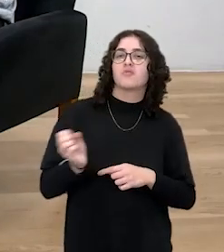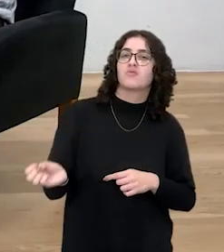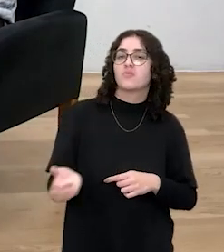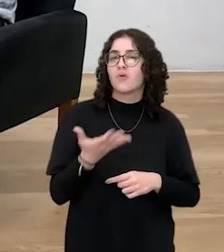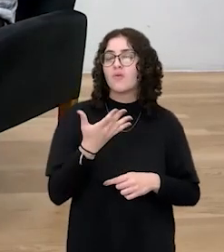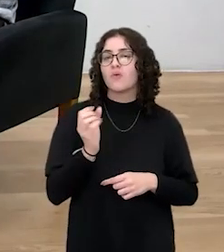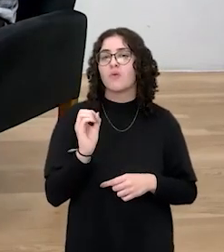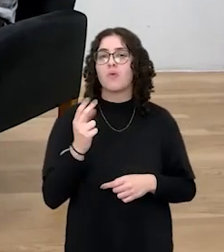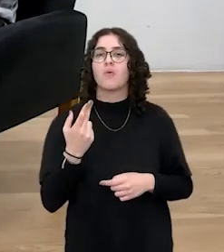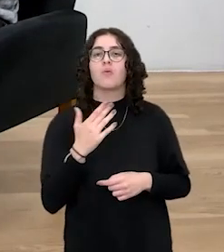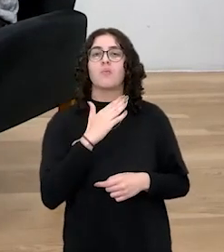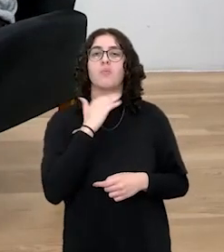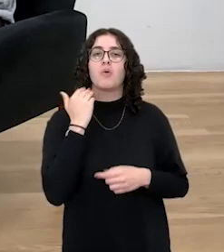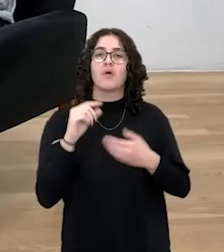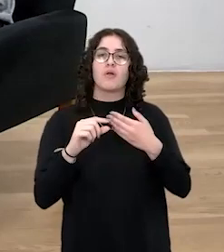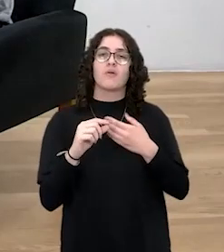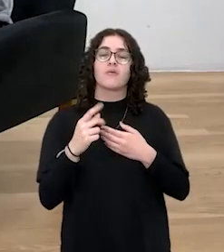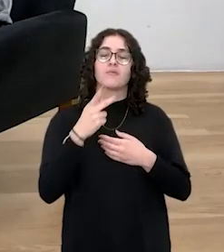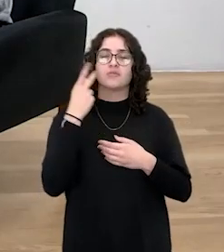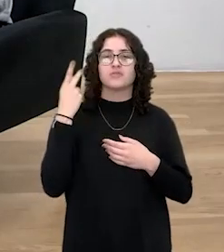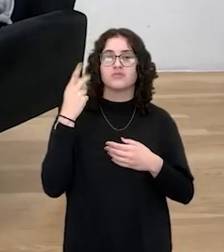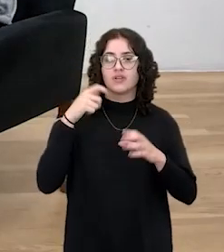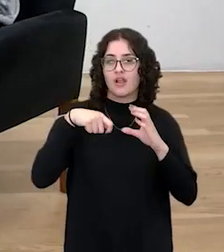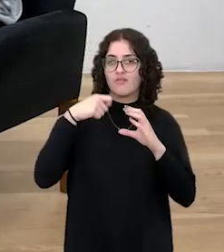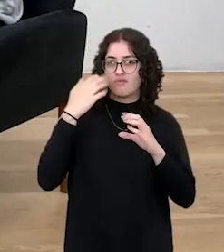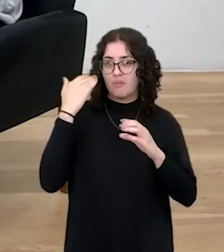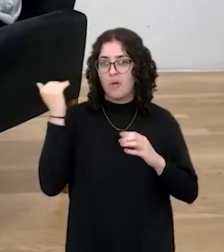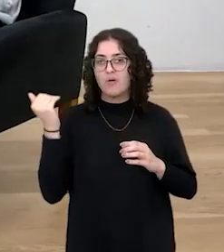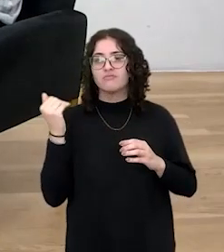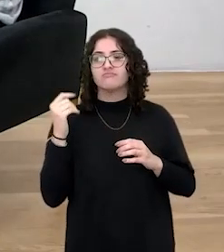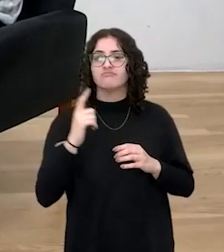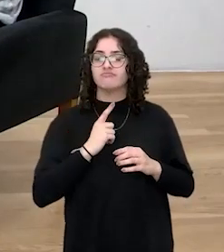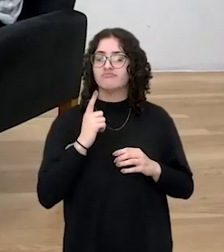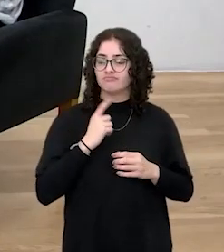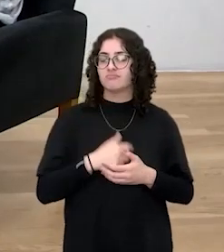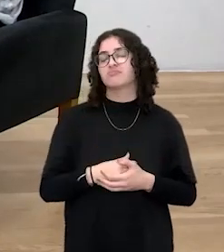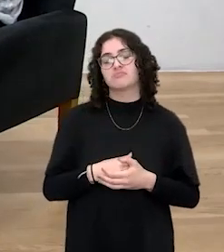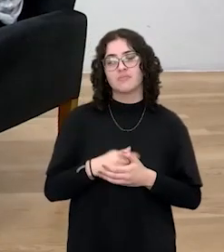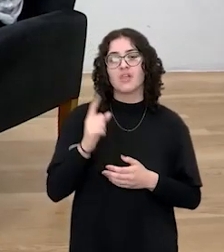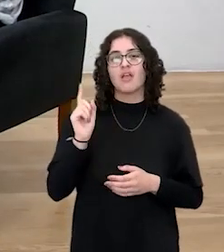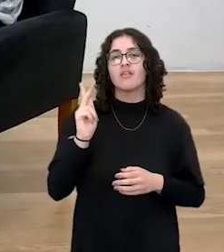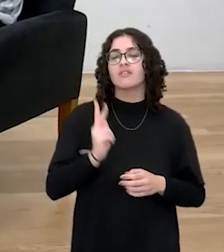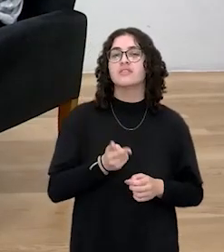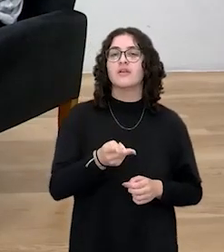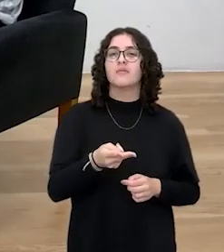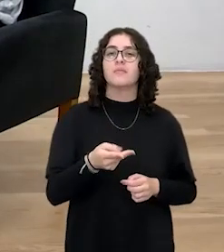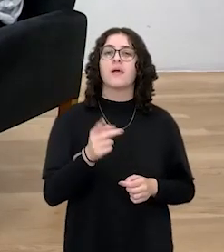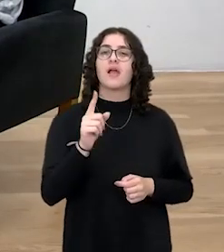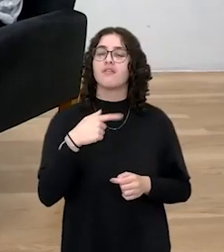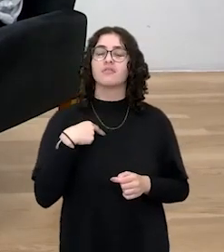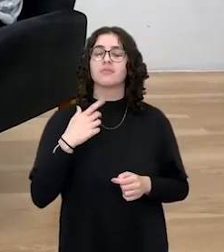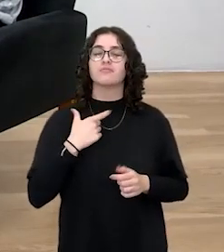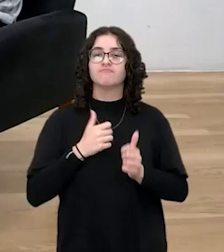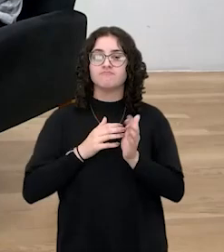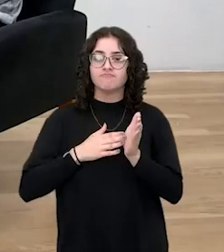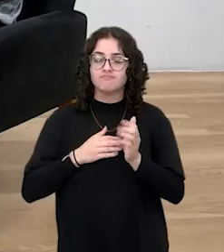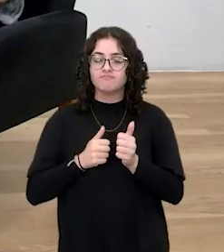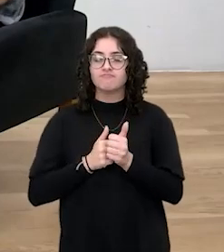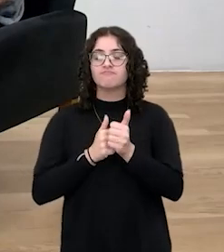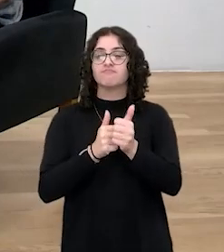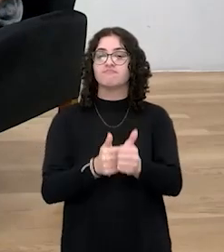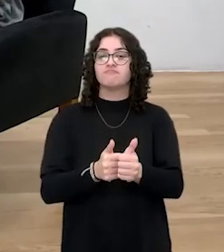o falecimento de tal ator, ele lançou esse filme aqui que foi bastante sucesso e tal. Então é uma forma que eu acompanho mais